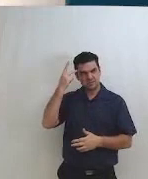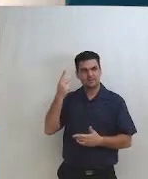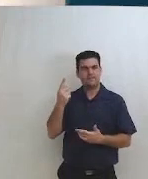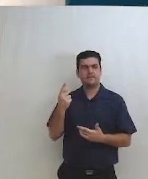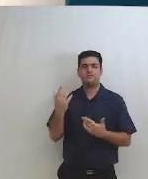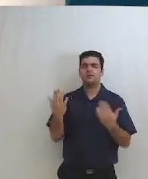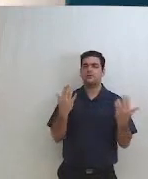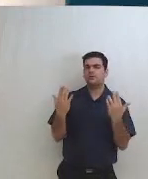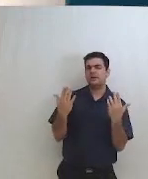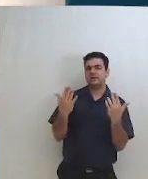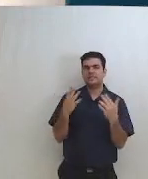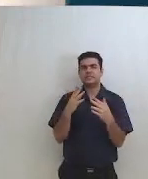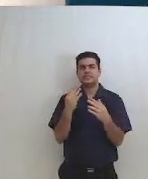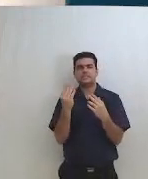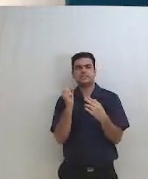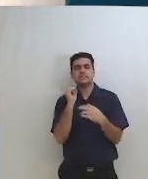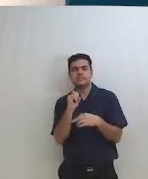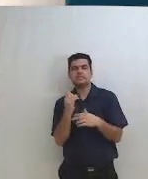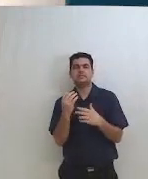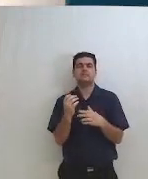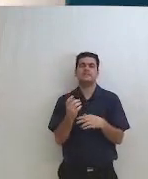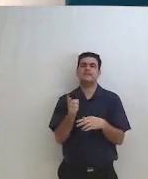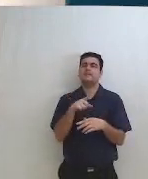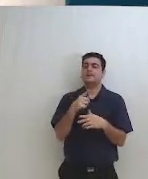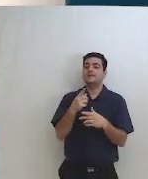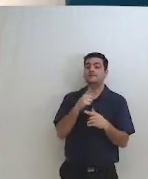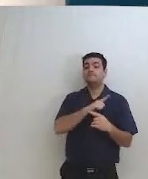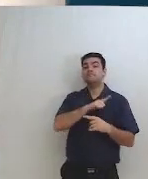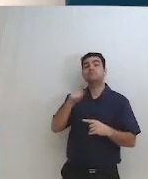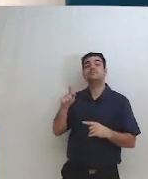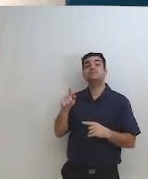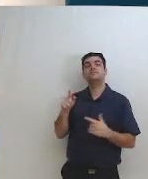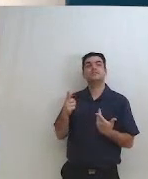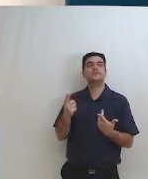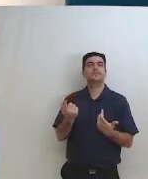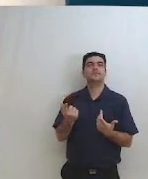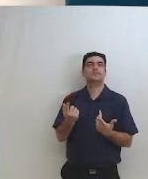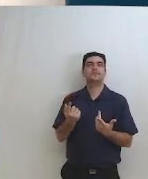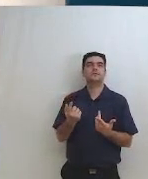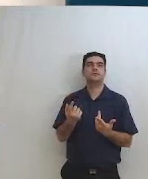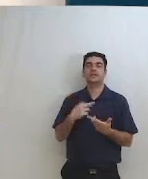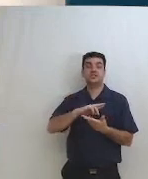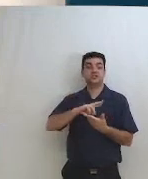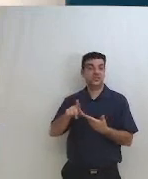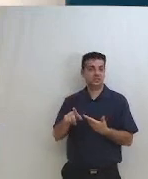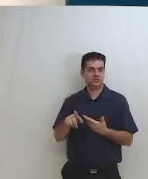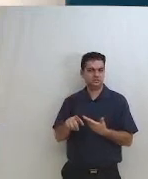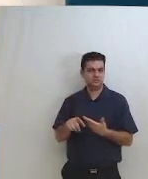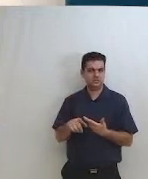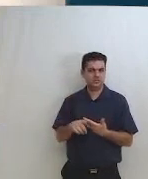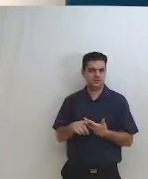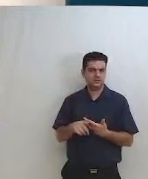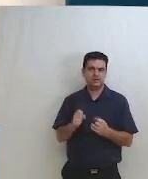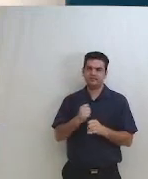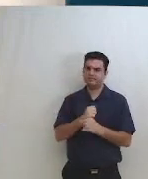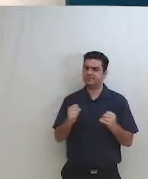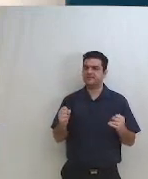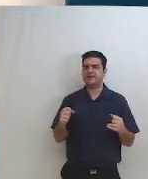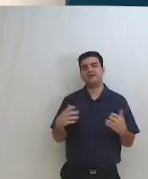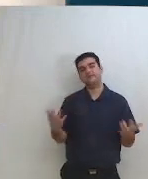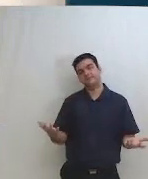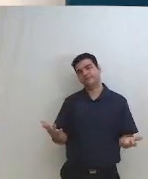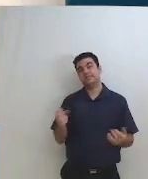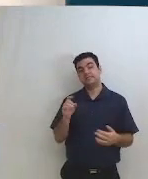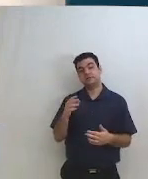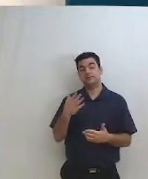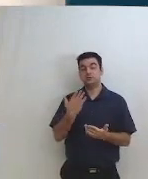de que o crime tenha cometido da forma como descrito na denúncia, como pretende o impetrante, importa envolvimento de matéria fática